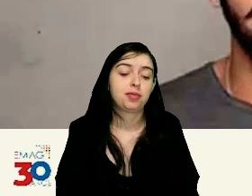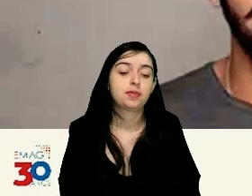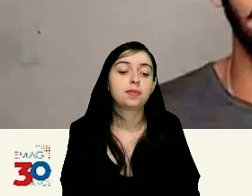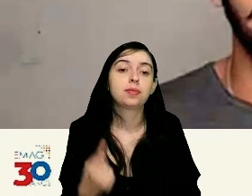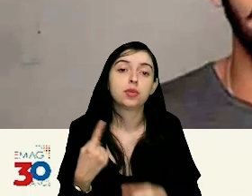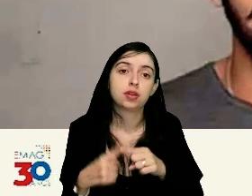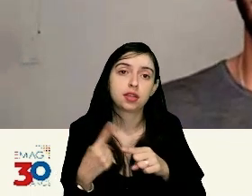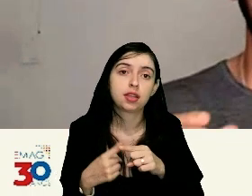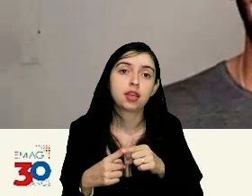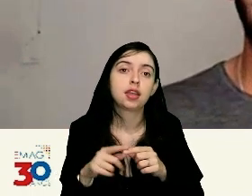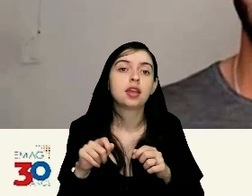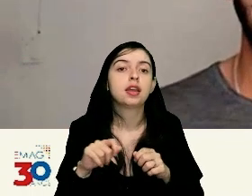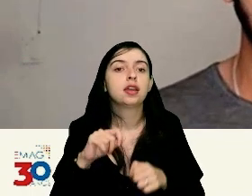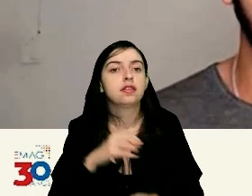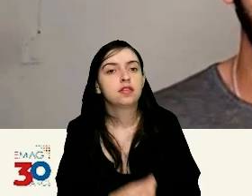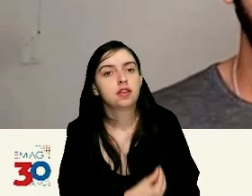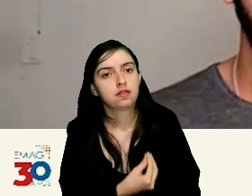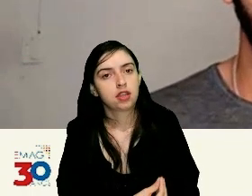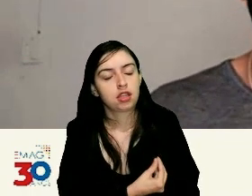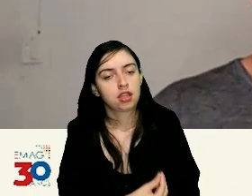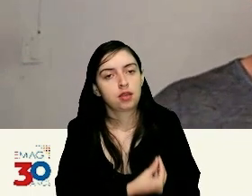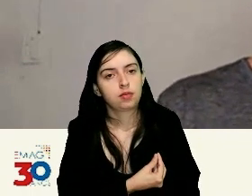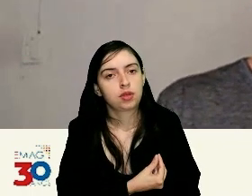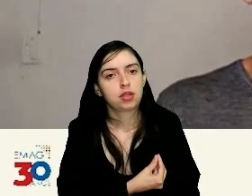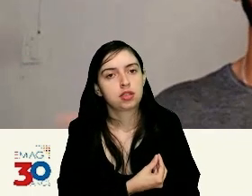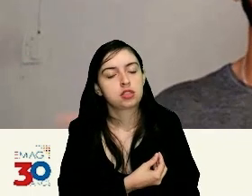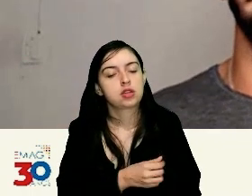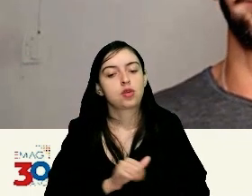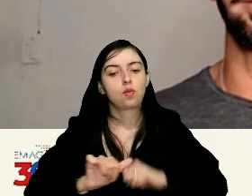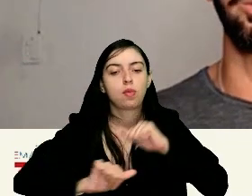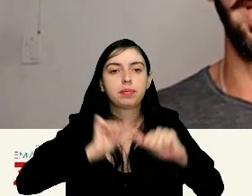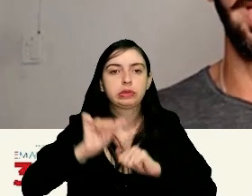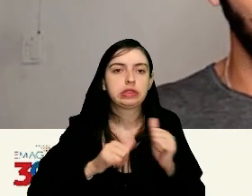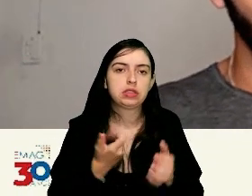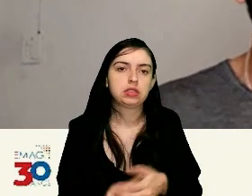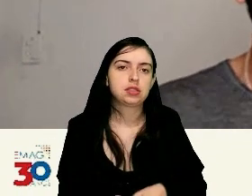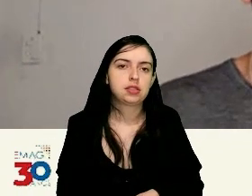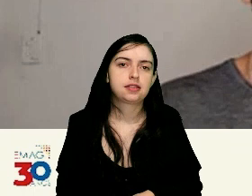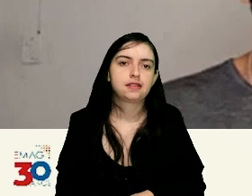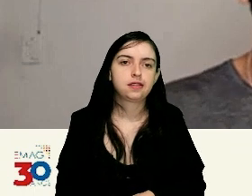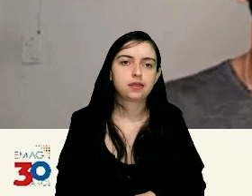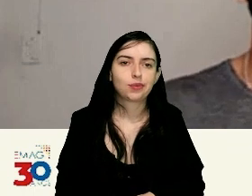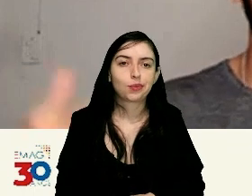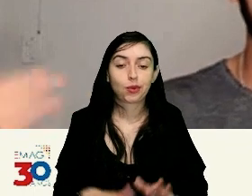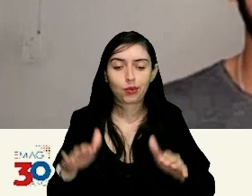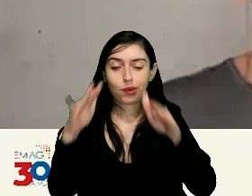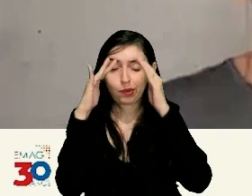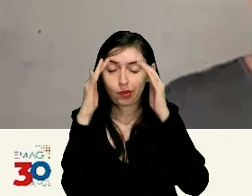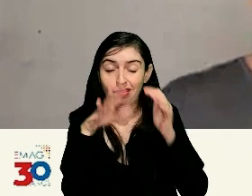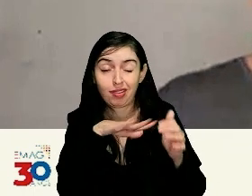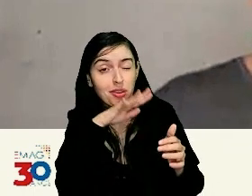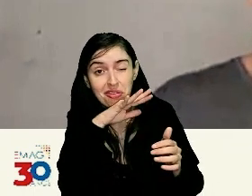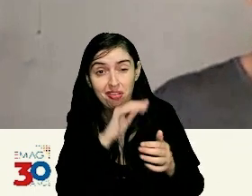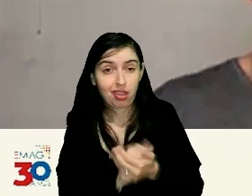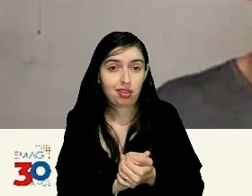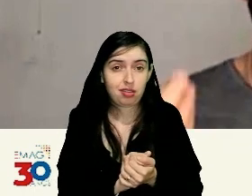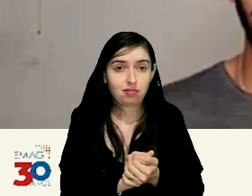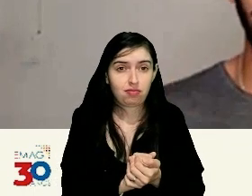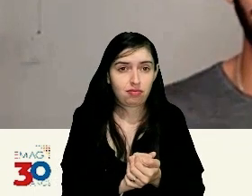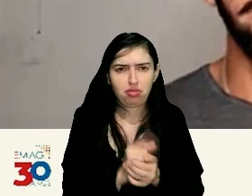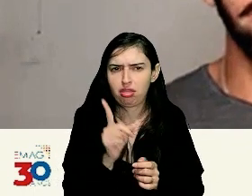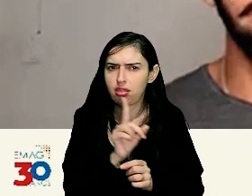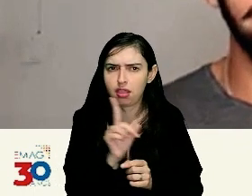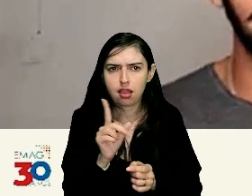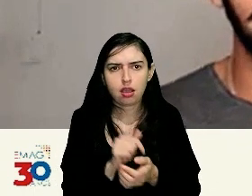vivenciando um momento de reparação. Eu não estou falando que ser reconhecido é ruim, ou reconhecer é ruim, mas que